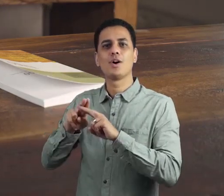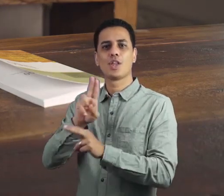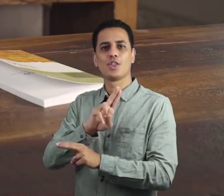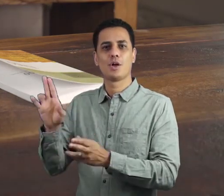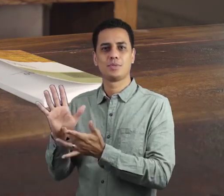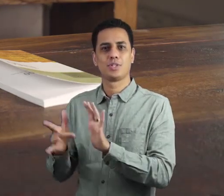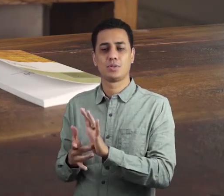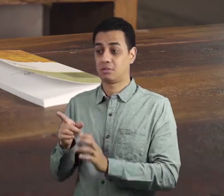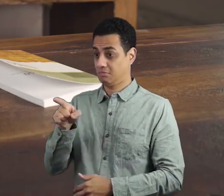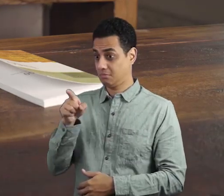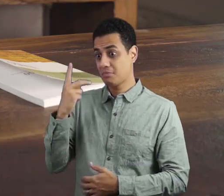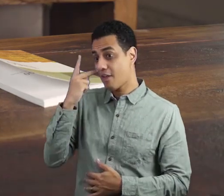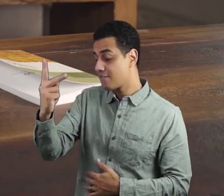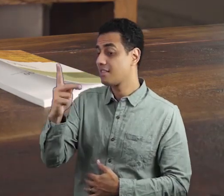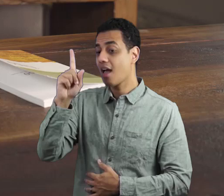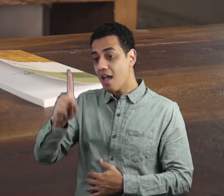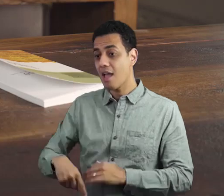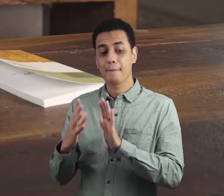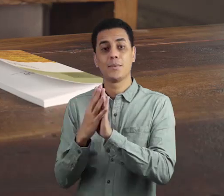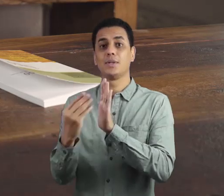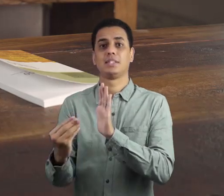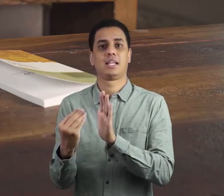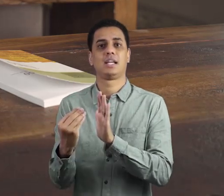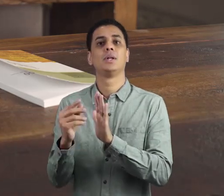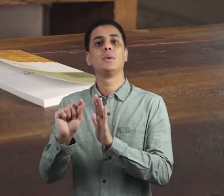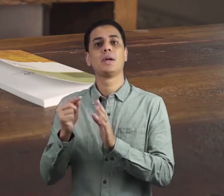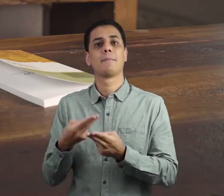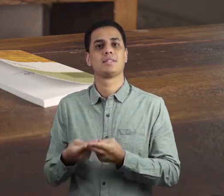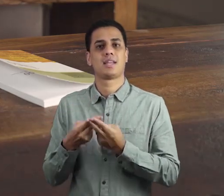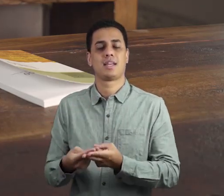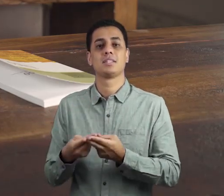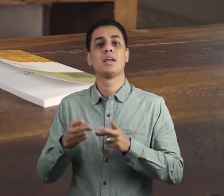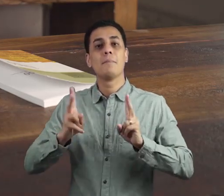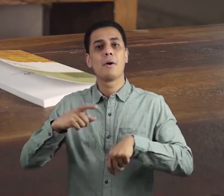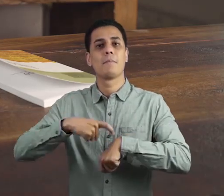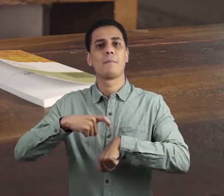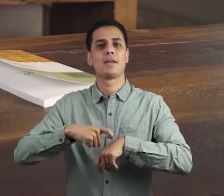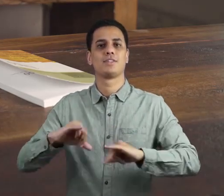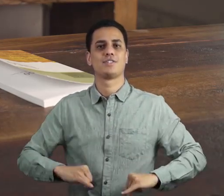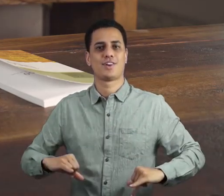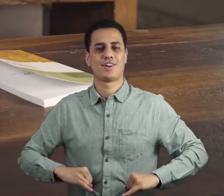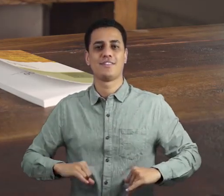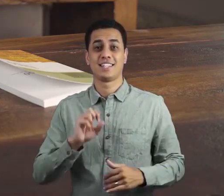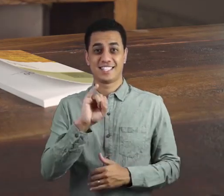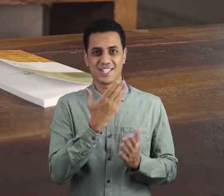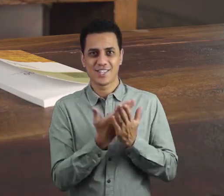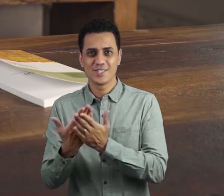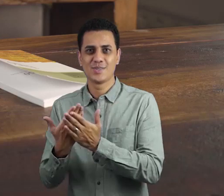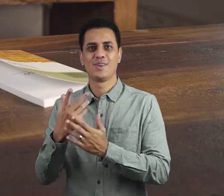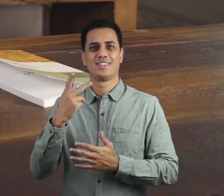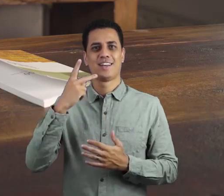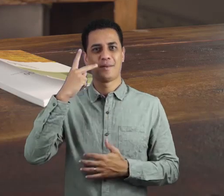de ter paciência no meio desses dramas da vida. Mas ele vai falar por último de Jó. É interessante